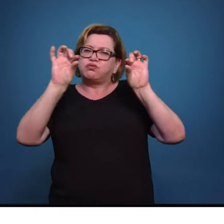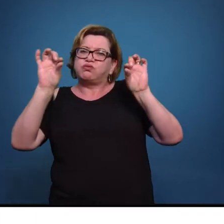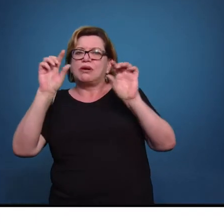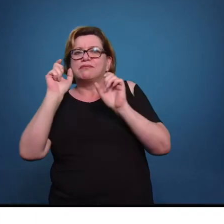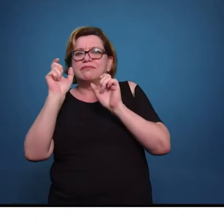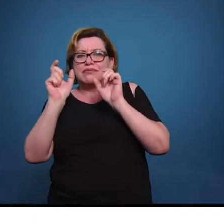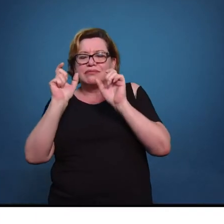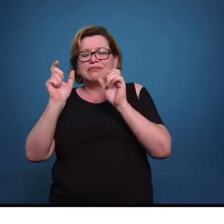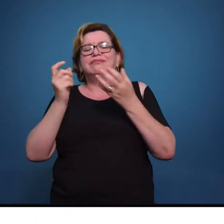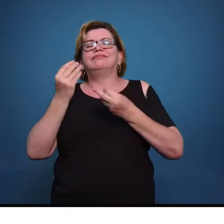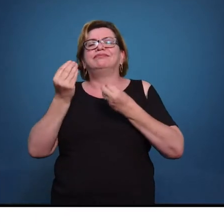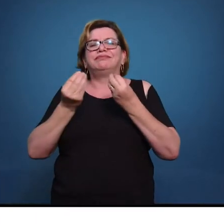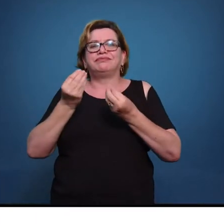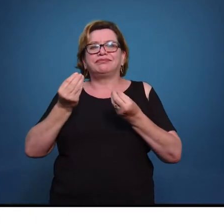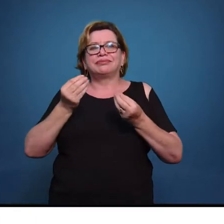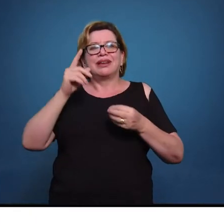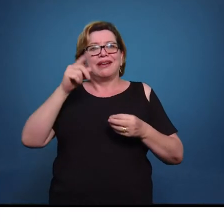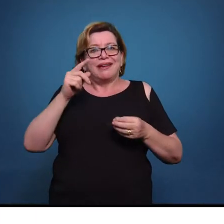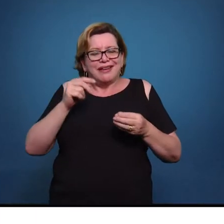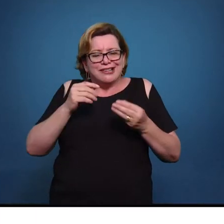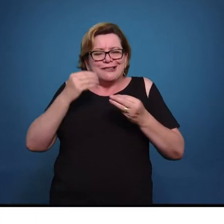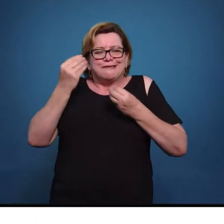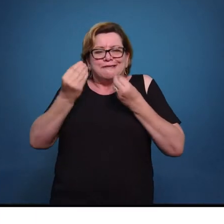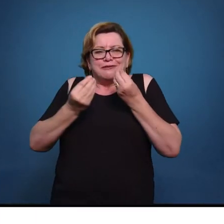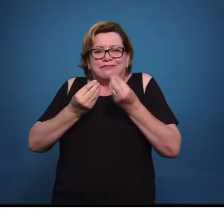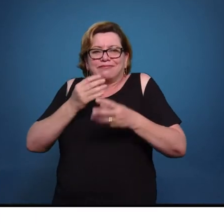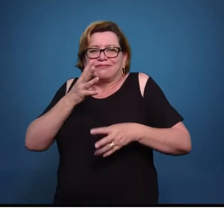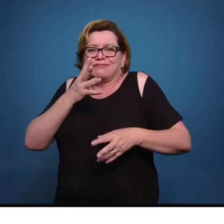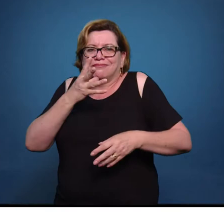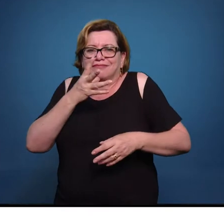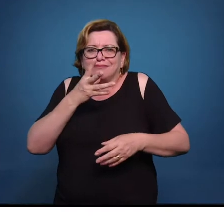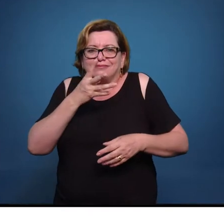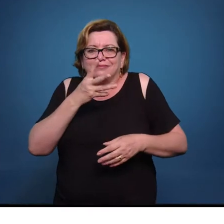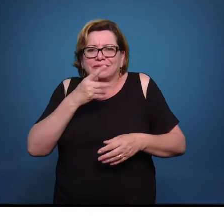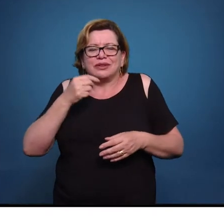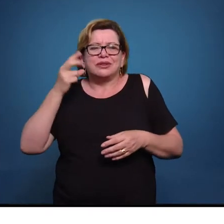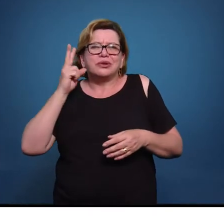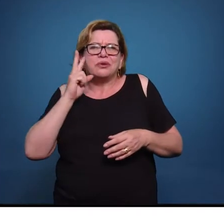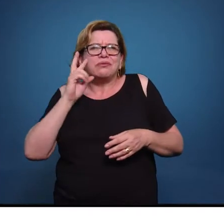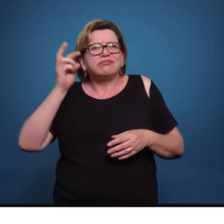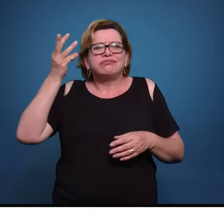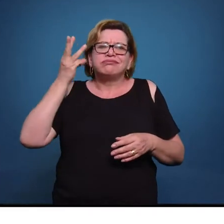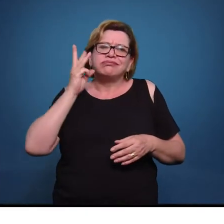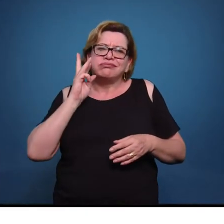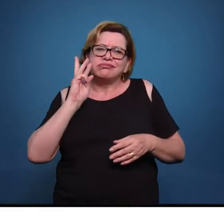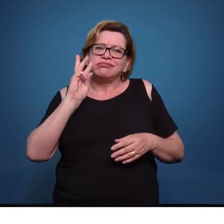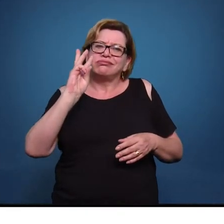assim sucessivamente. Esse é um processo que leva, por vezes, 2 ou 3 dias.